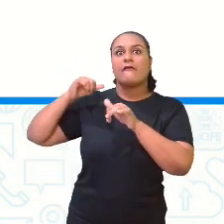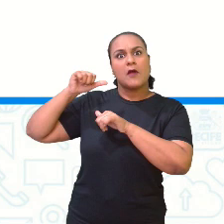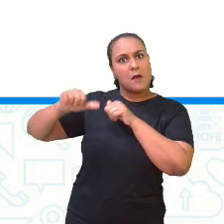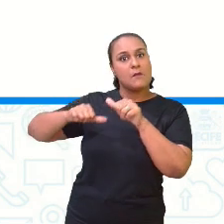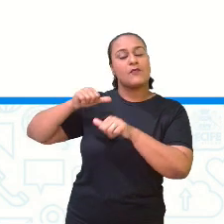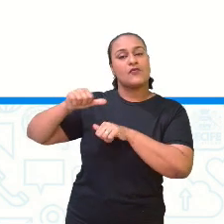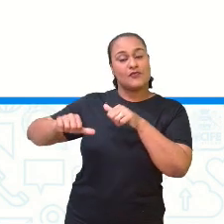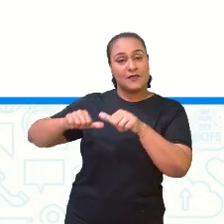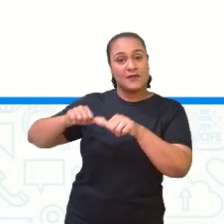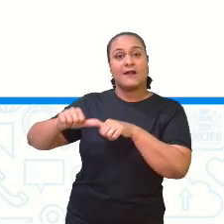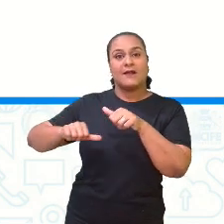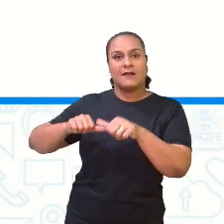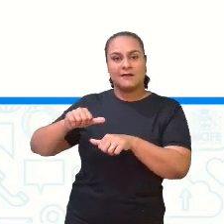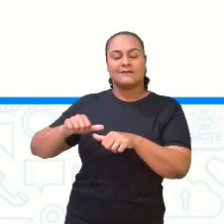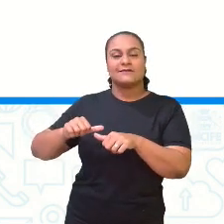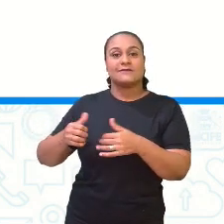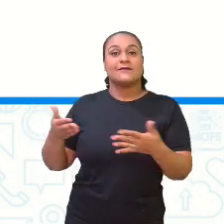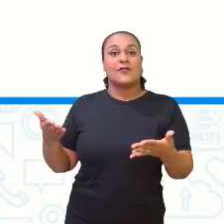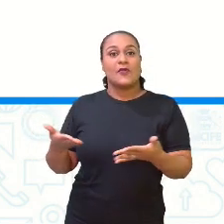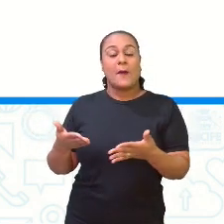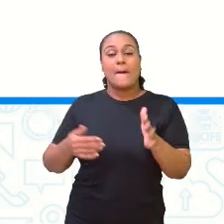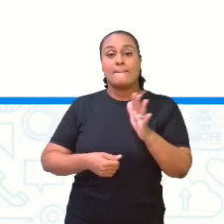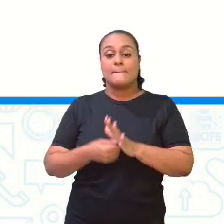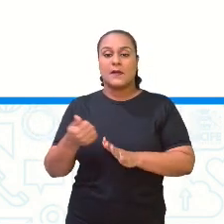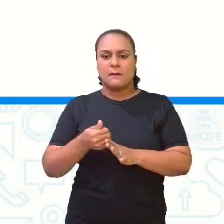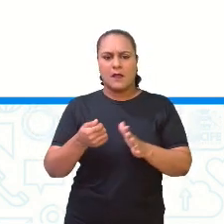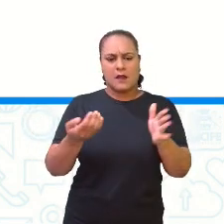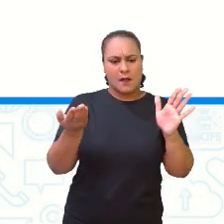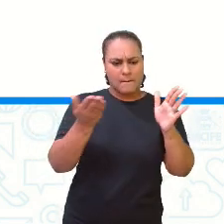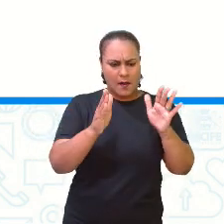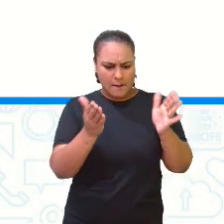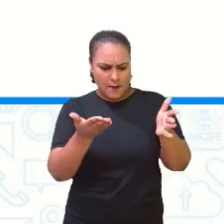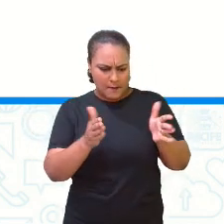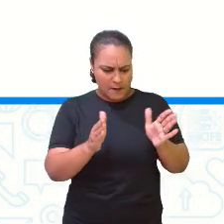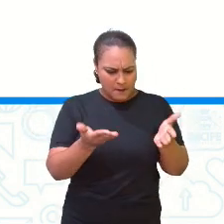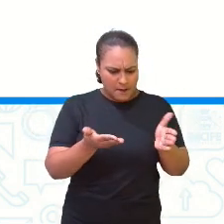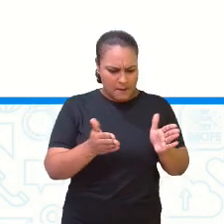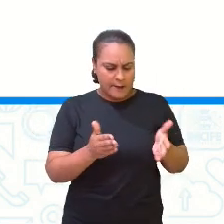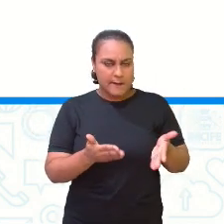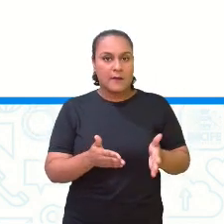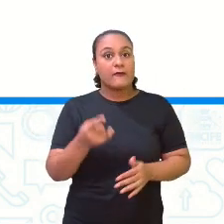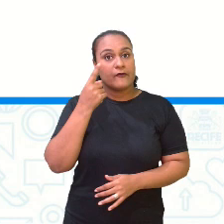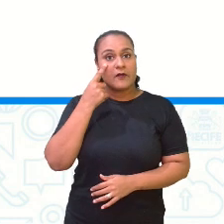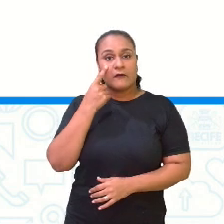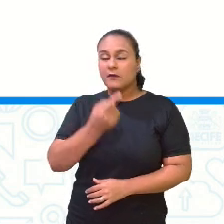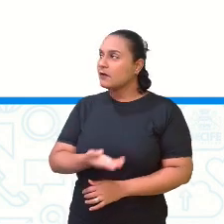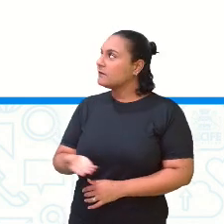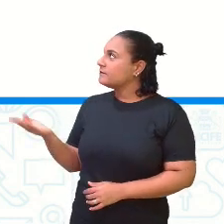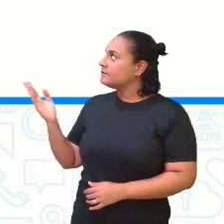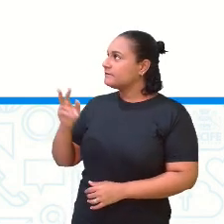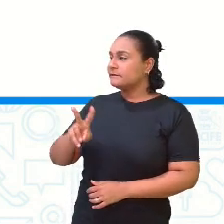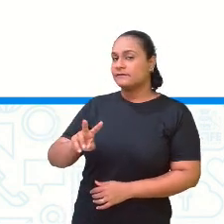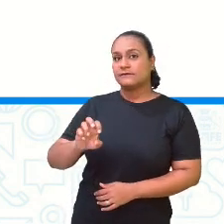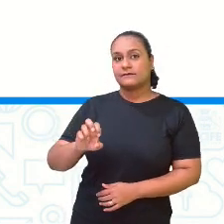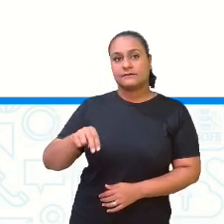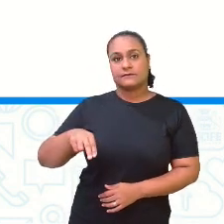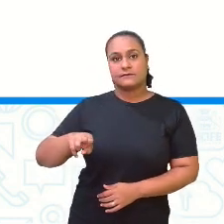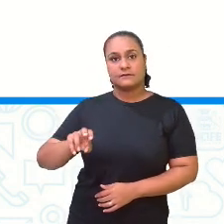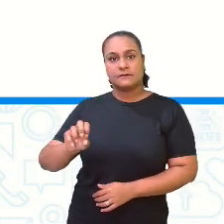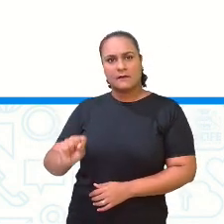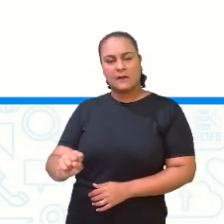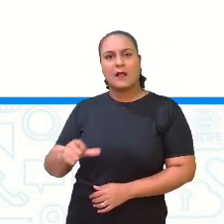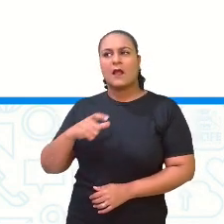rupestre e agora uma das primeiras esculturas. Você vê que essa Vênus, ela tem o corpo